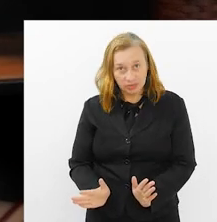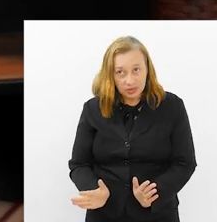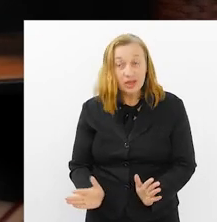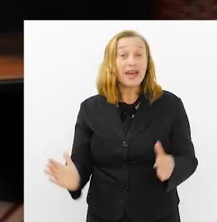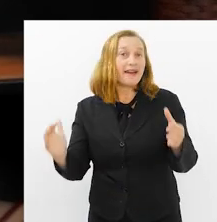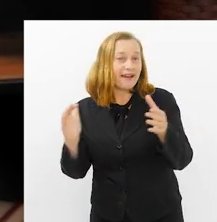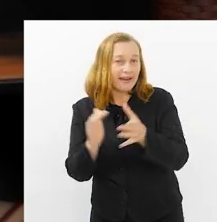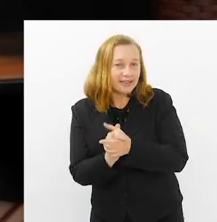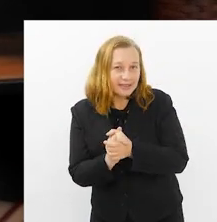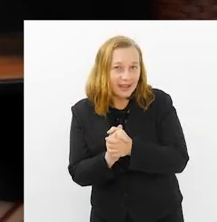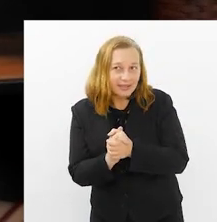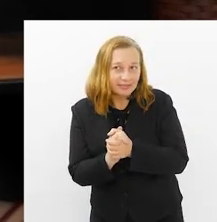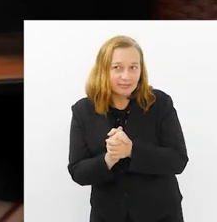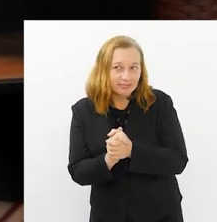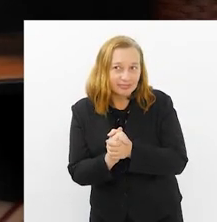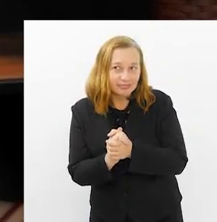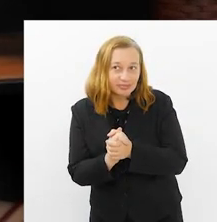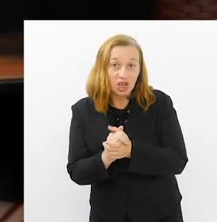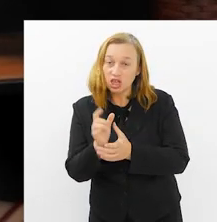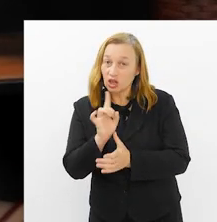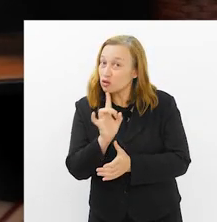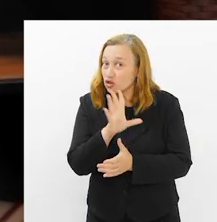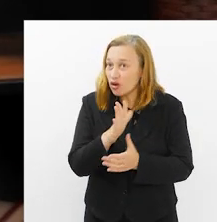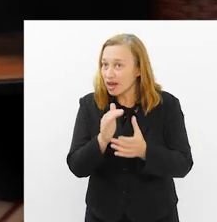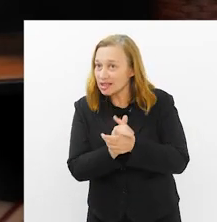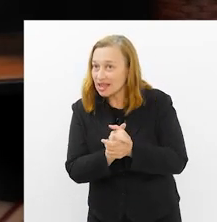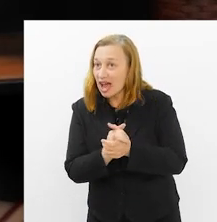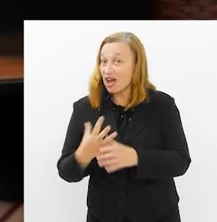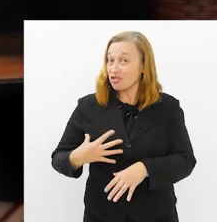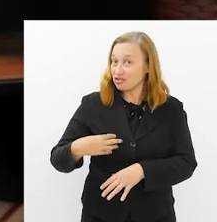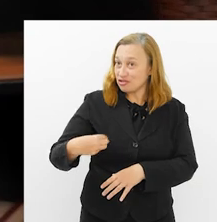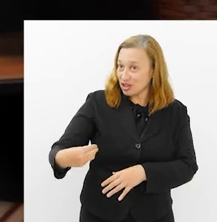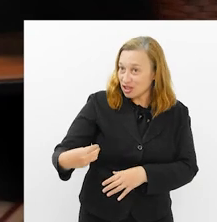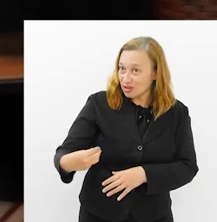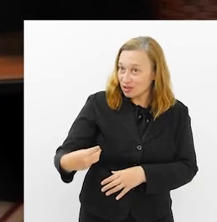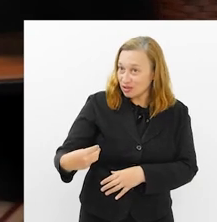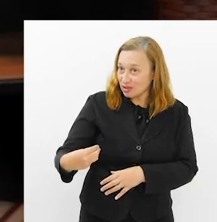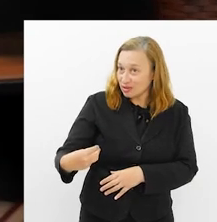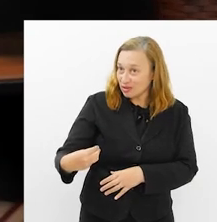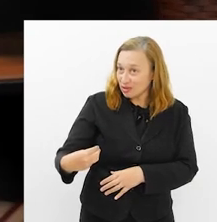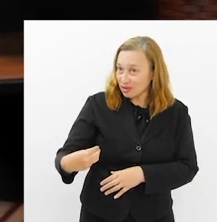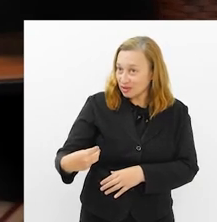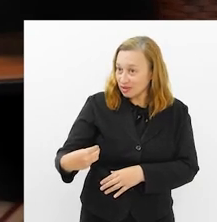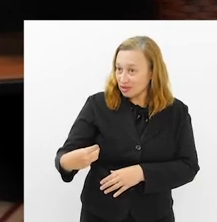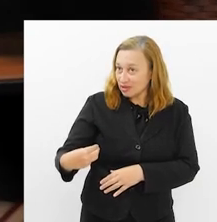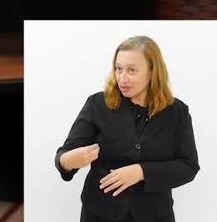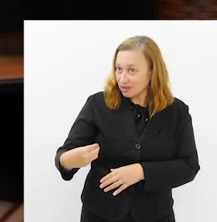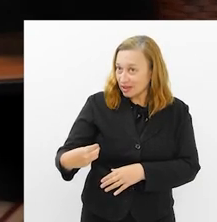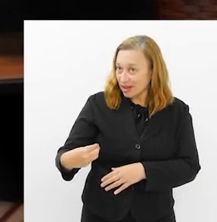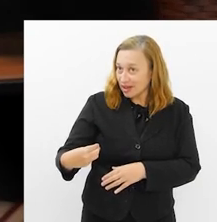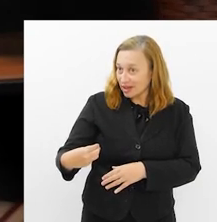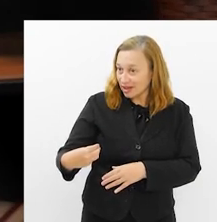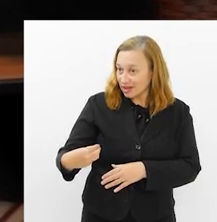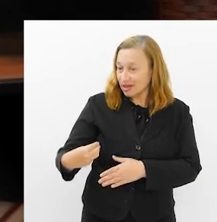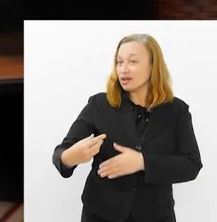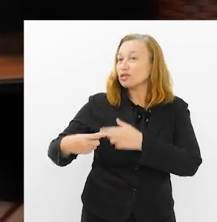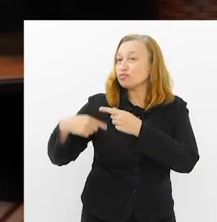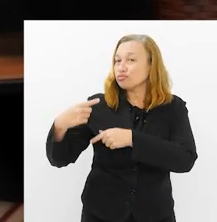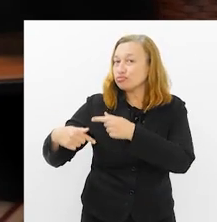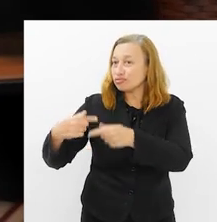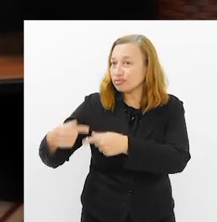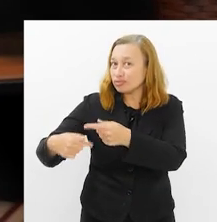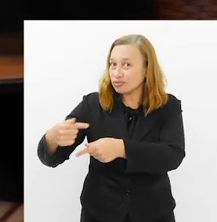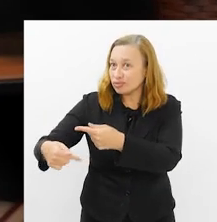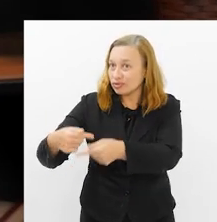para casar, não apenas casar, ter filhos, né, perpetuar, uhum, né, as